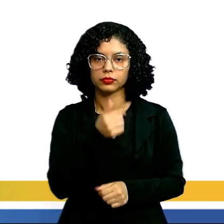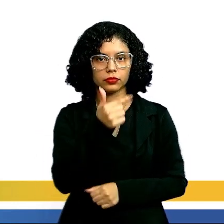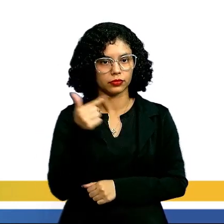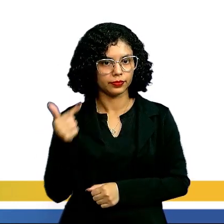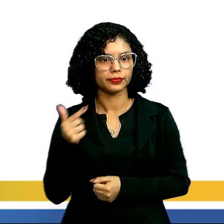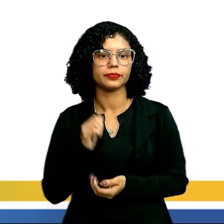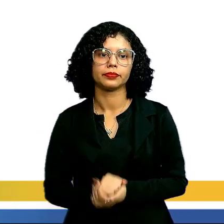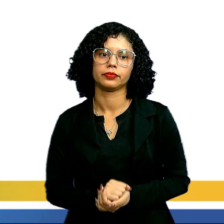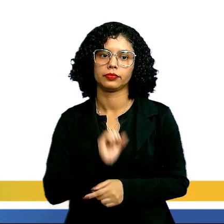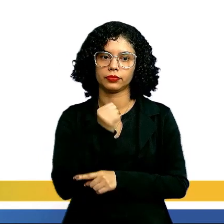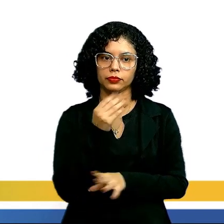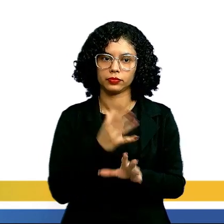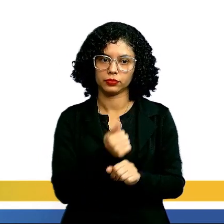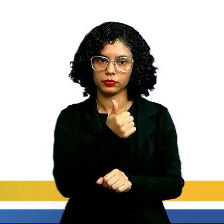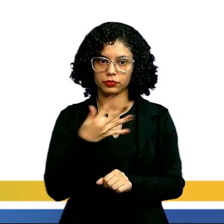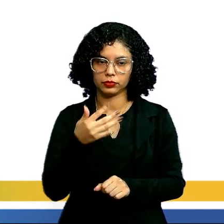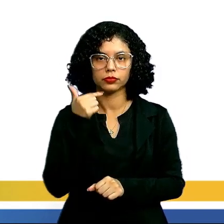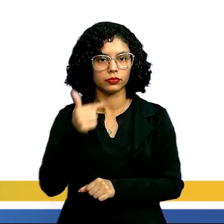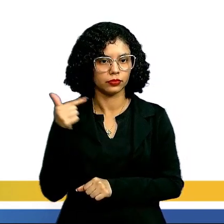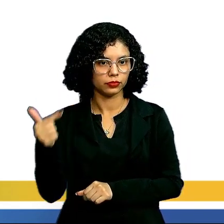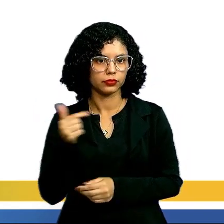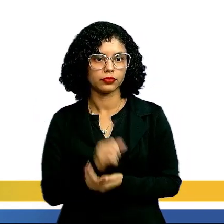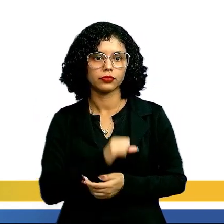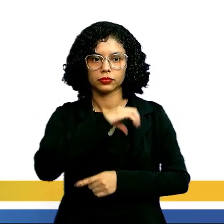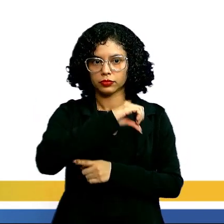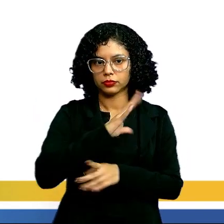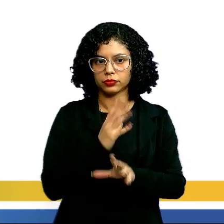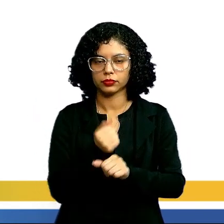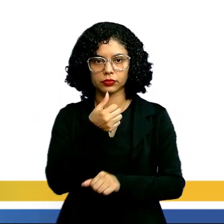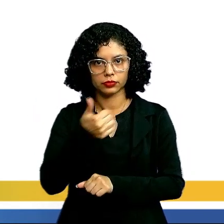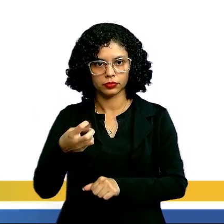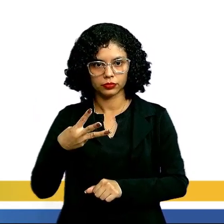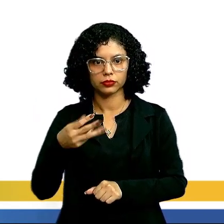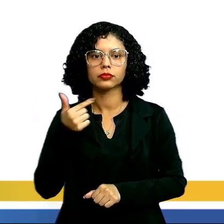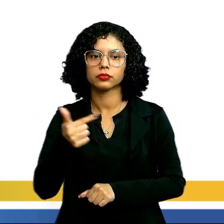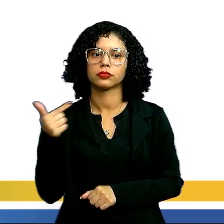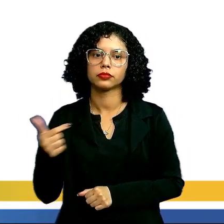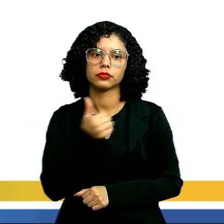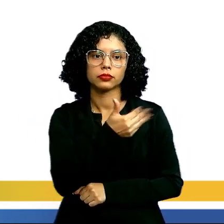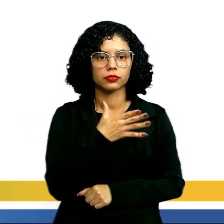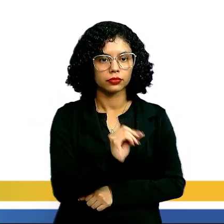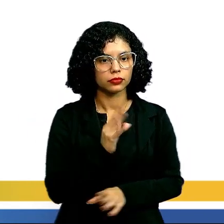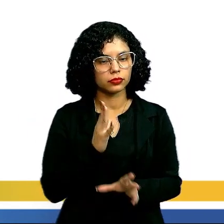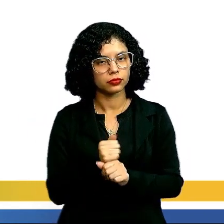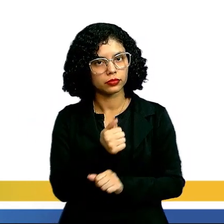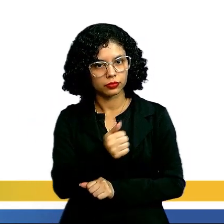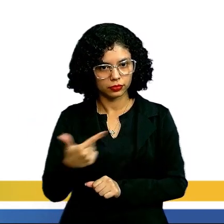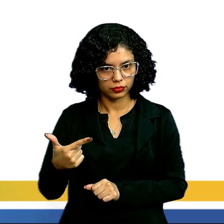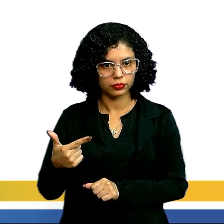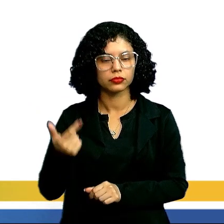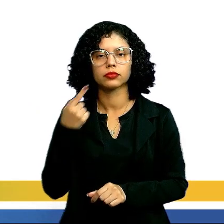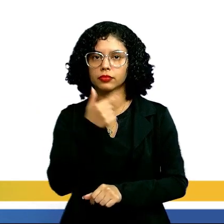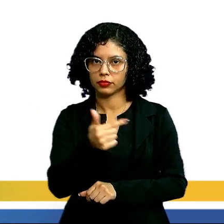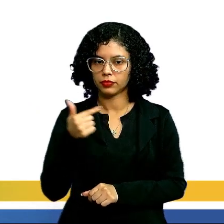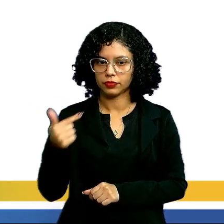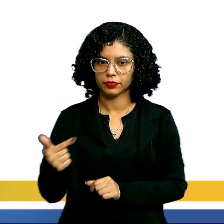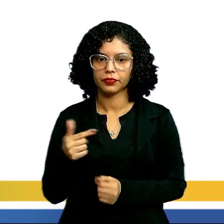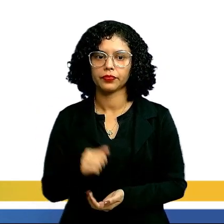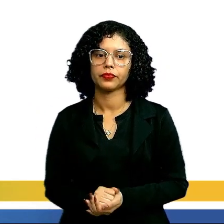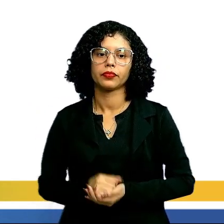15, 22. 8 mais 14, 22. 9 mais 13, 22. E 10 mais